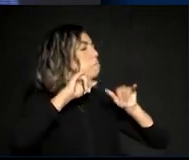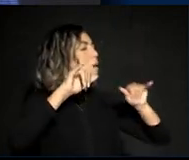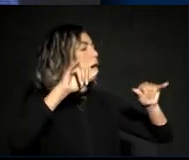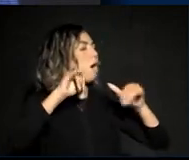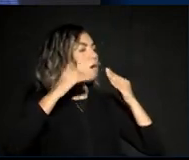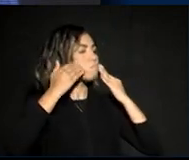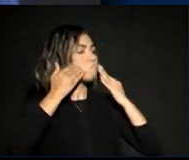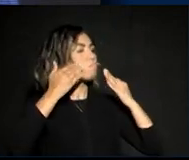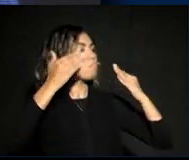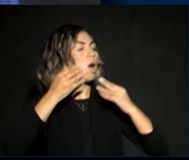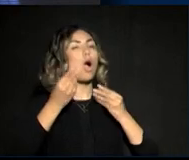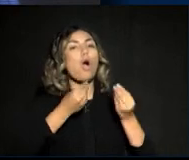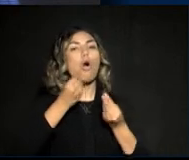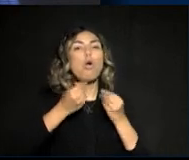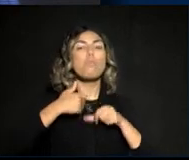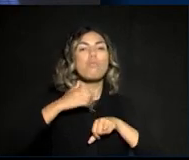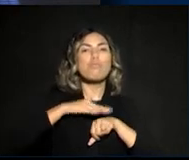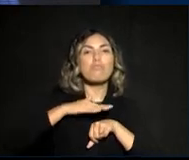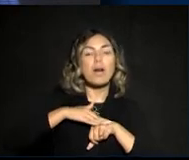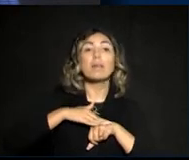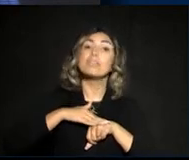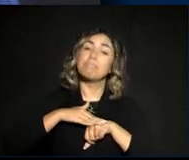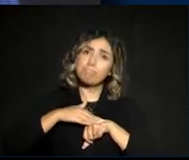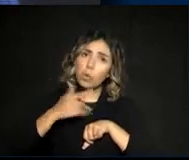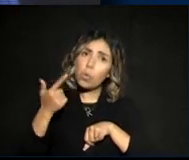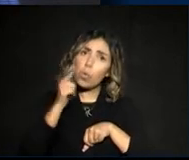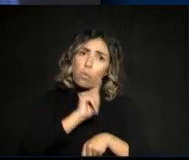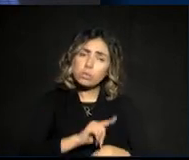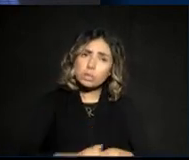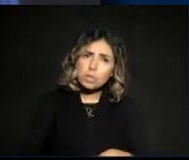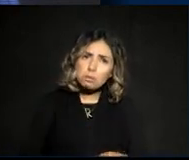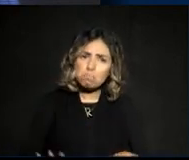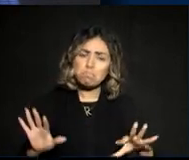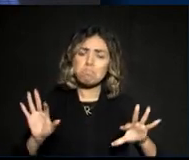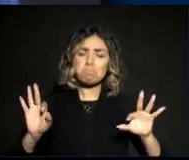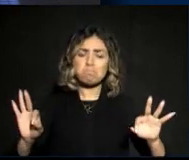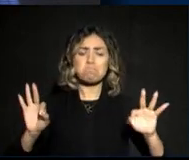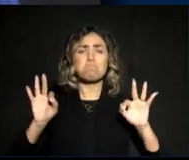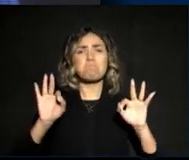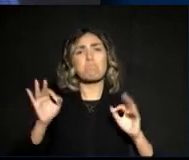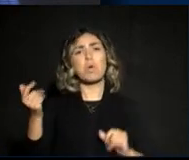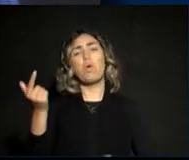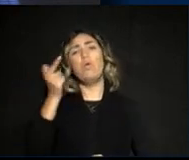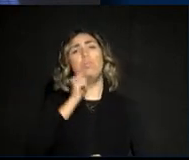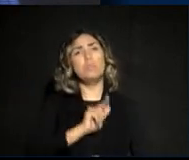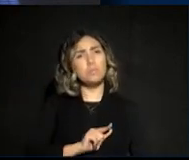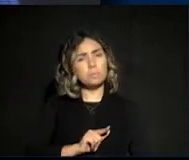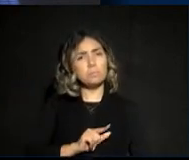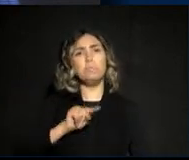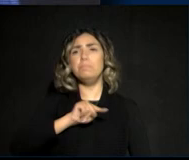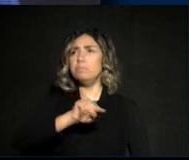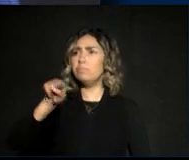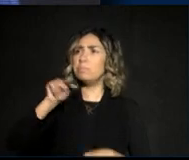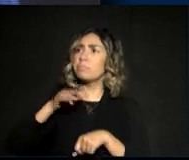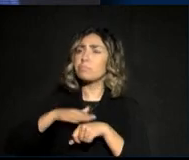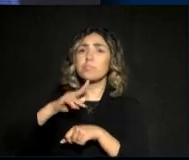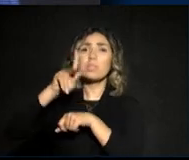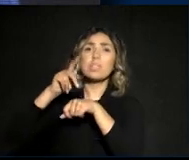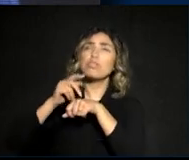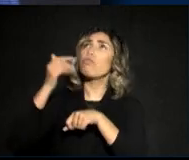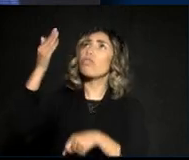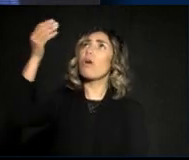como nós estávamos modelando e conseguimos temos muito êxito em trazer operadores aeroportuários